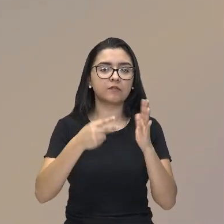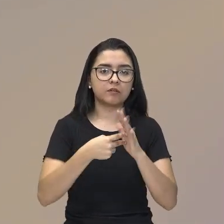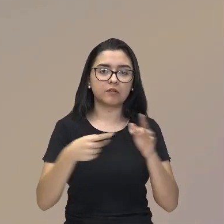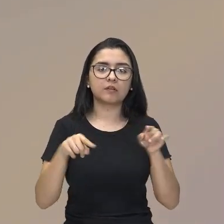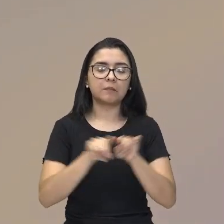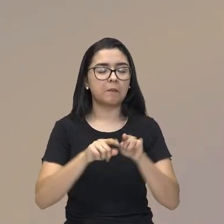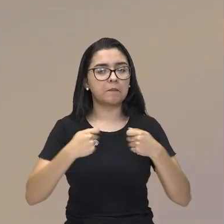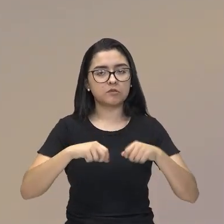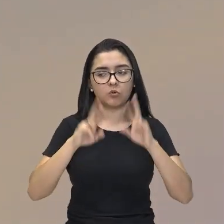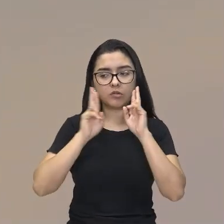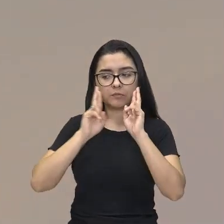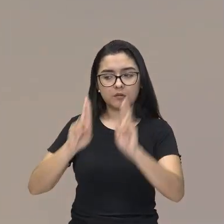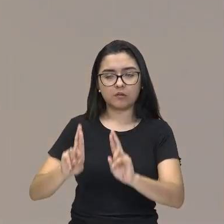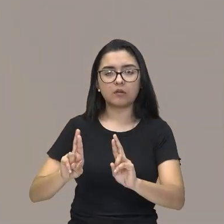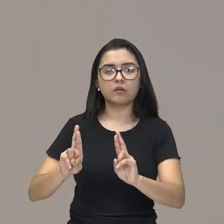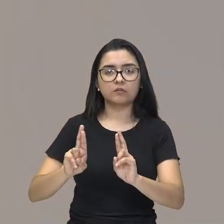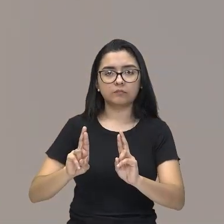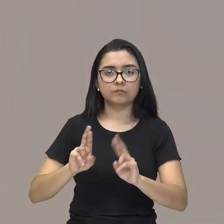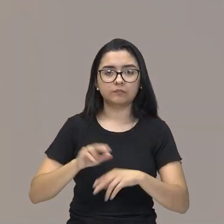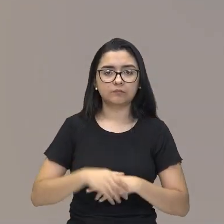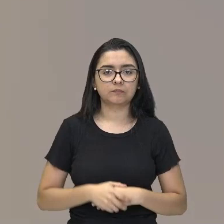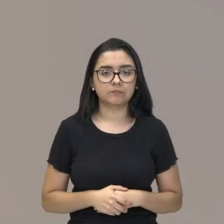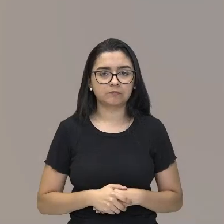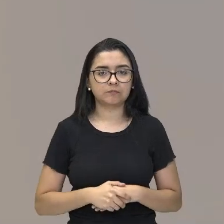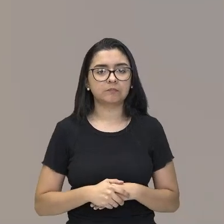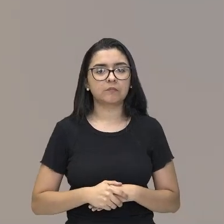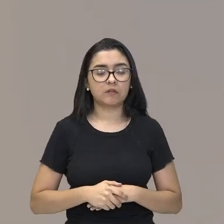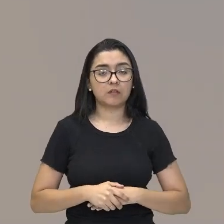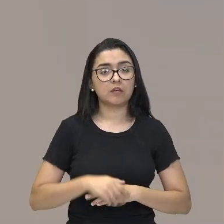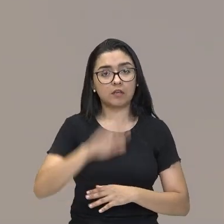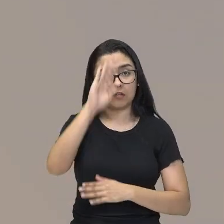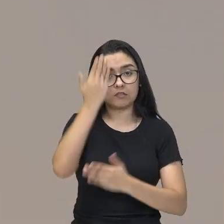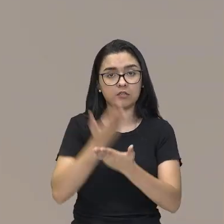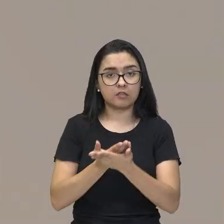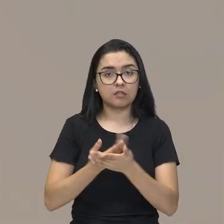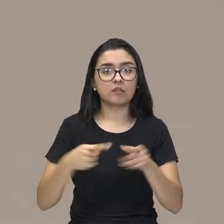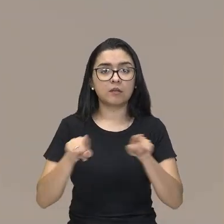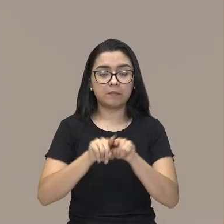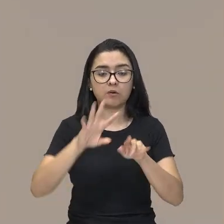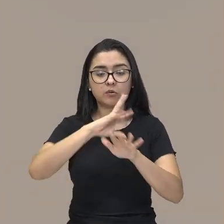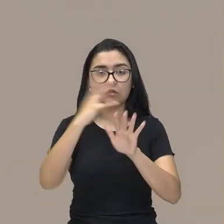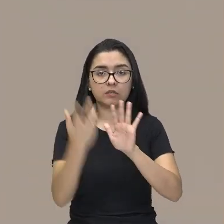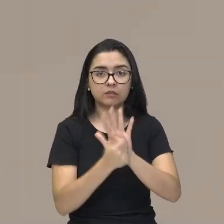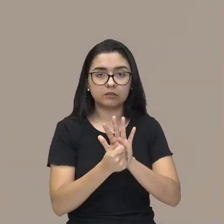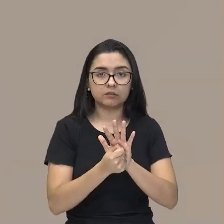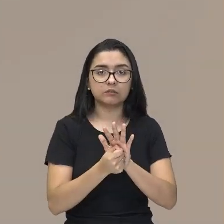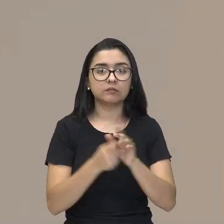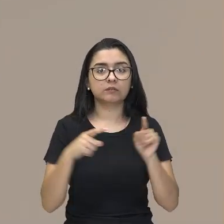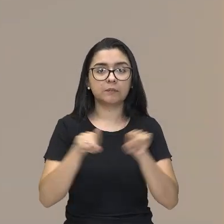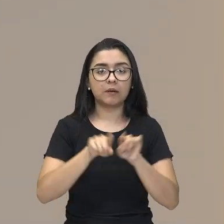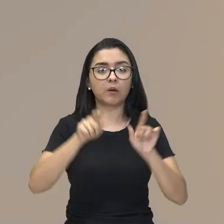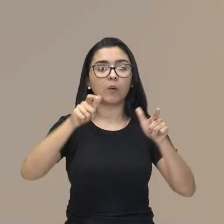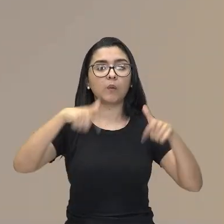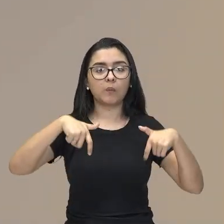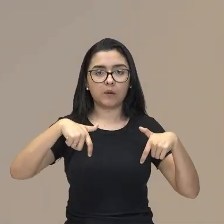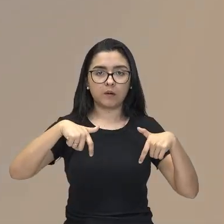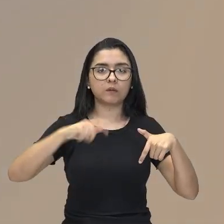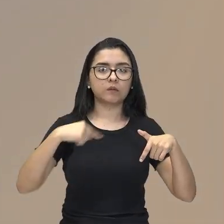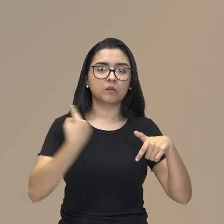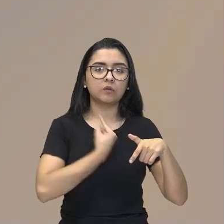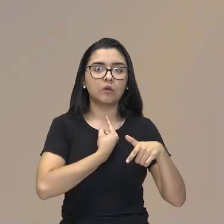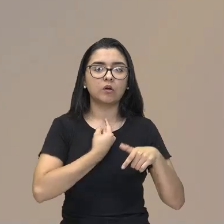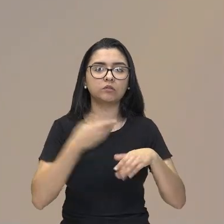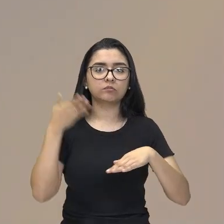devo respeitar aquilo que se crê, os símbolos que ali estão e o lugar que nós